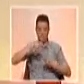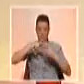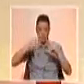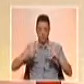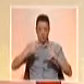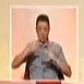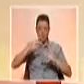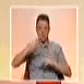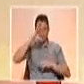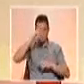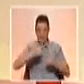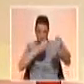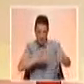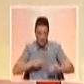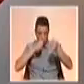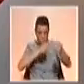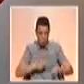ministérios.